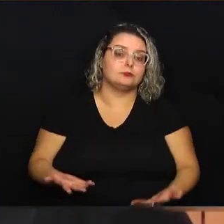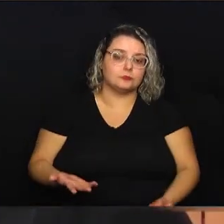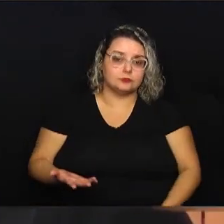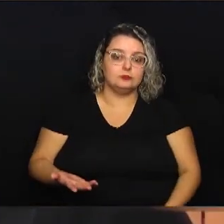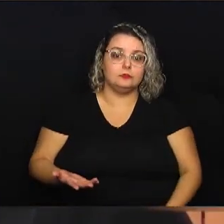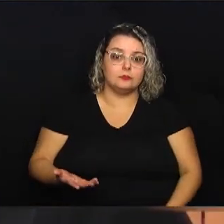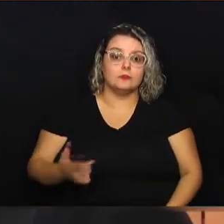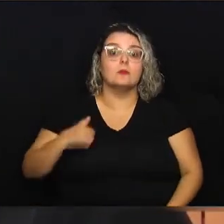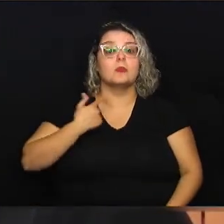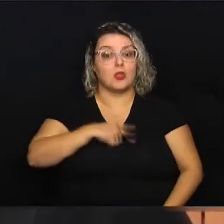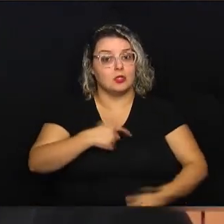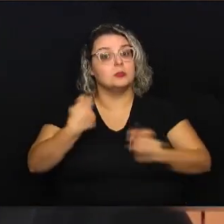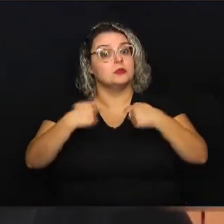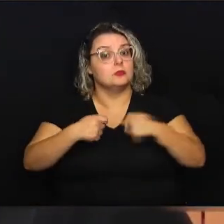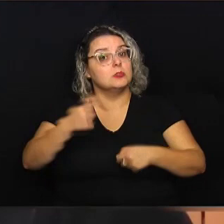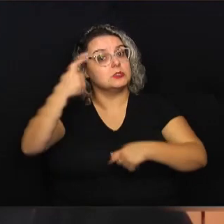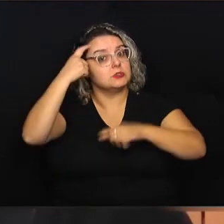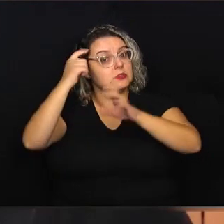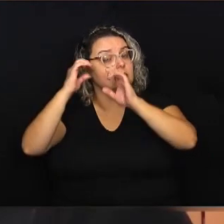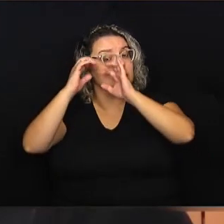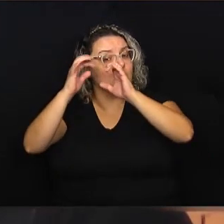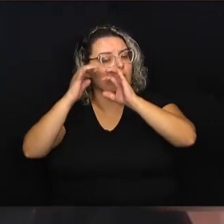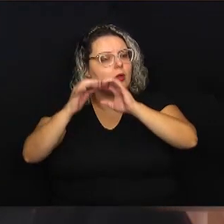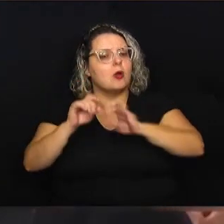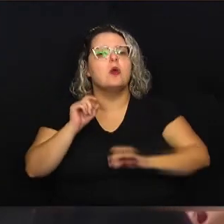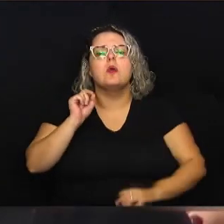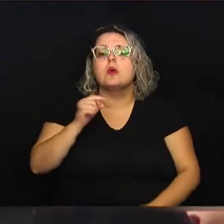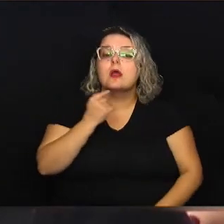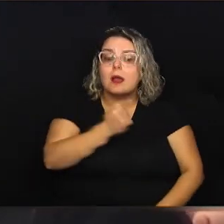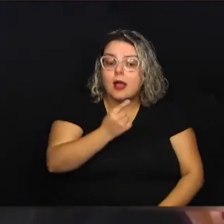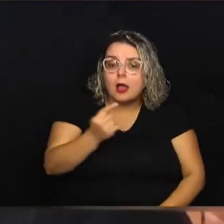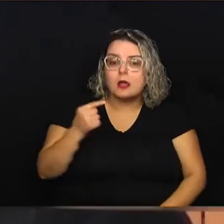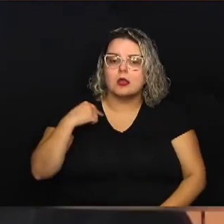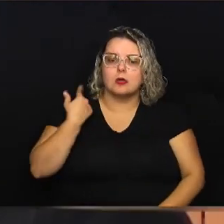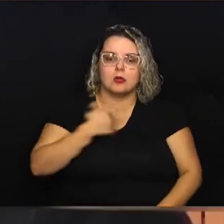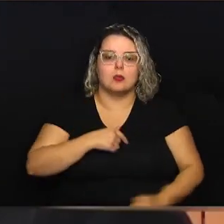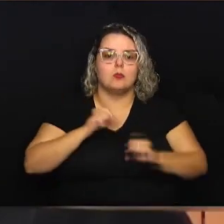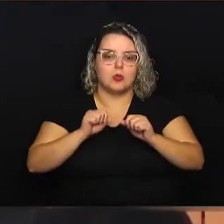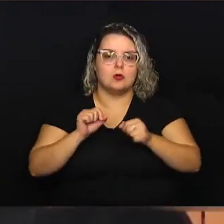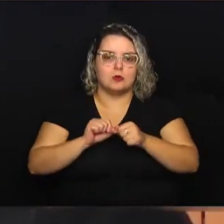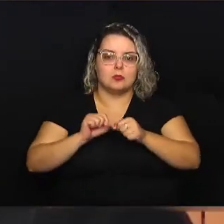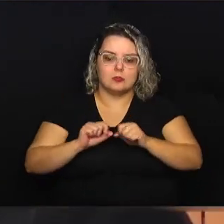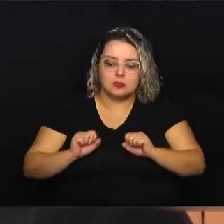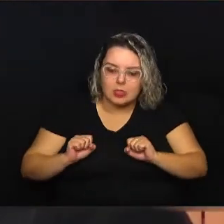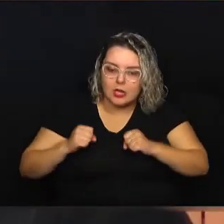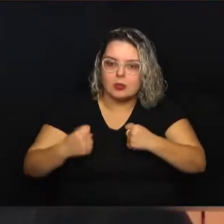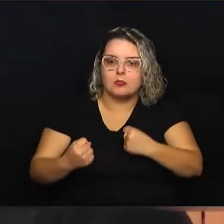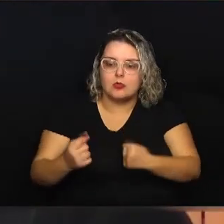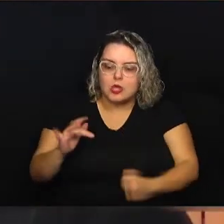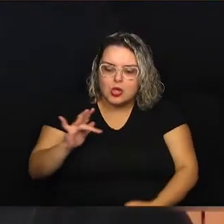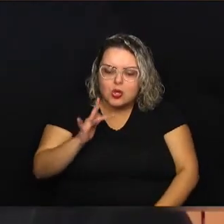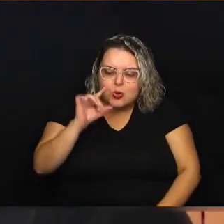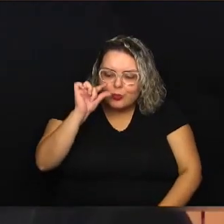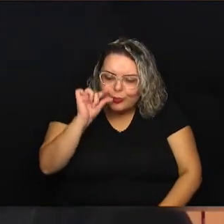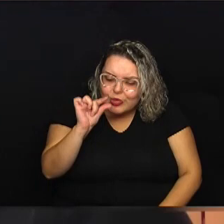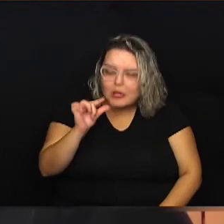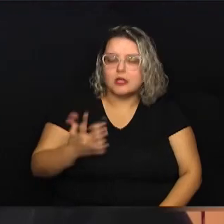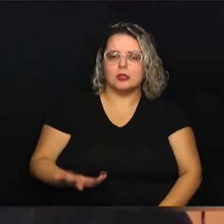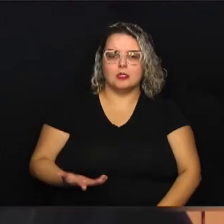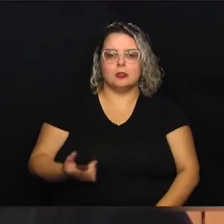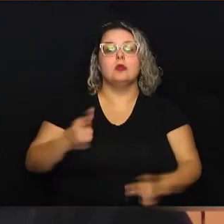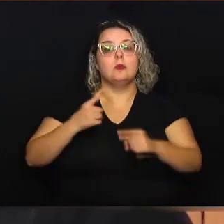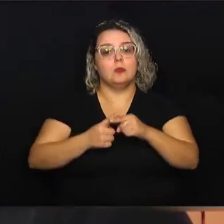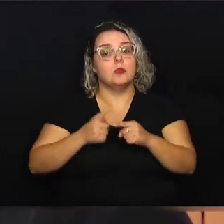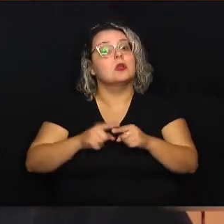mas a gente precisa pensar o que cada um de nós pode fazer na luta contra esse pequeno mosquito, né? Porque faz